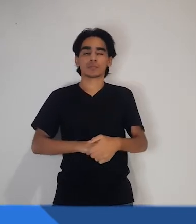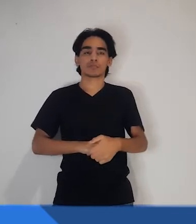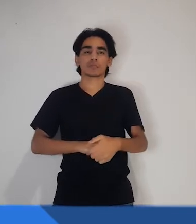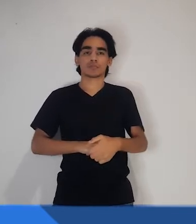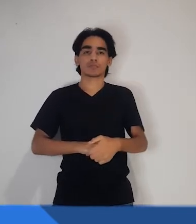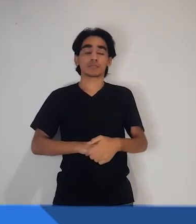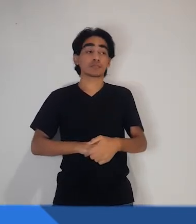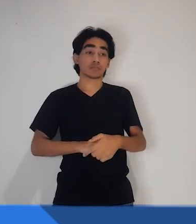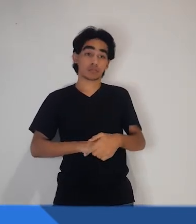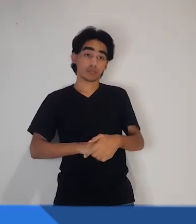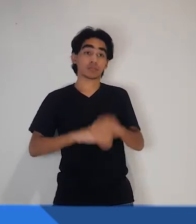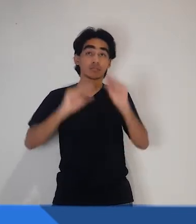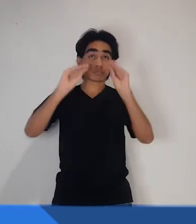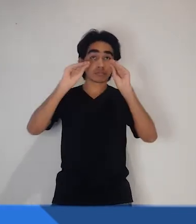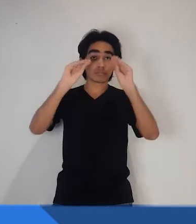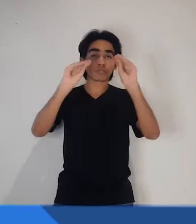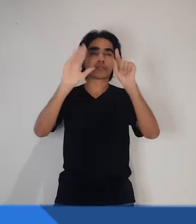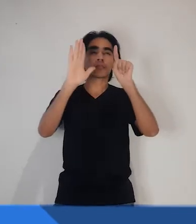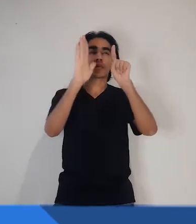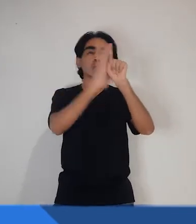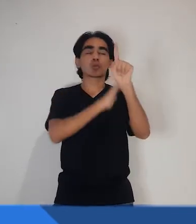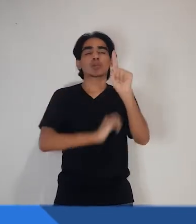questão 1.